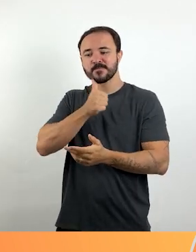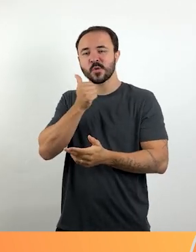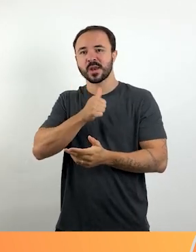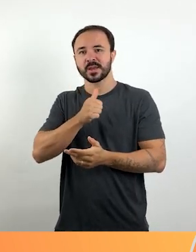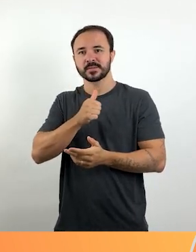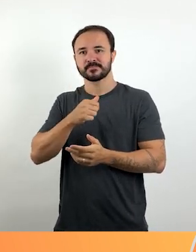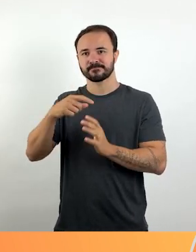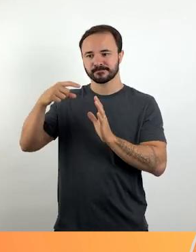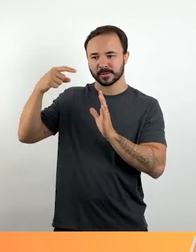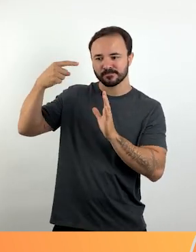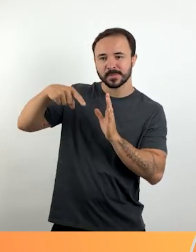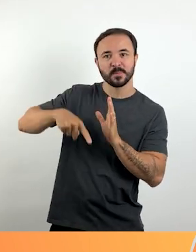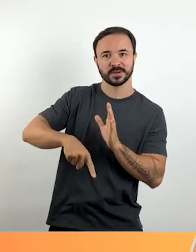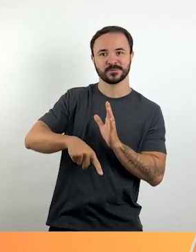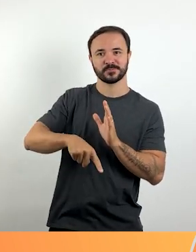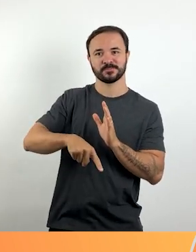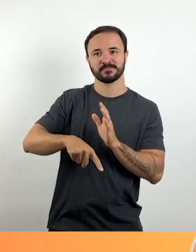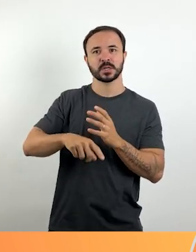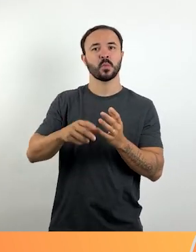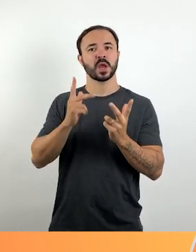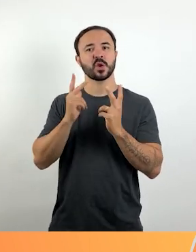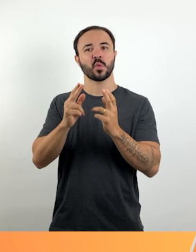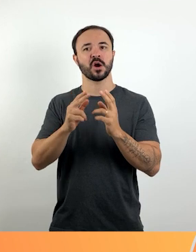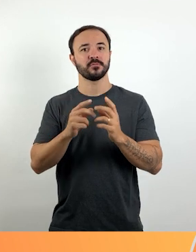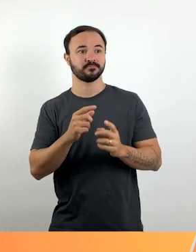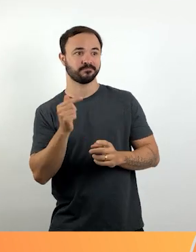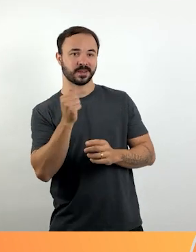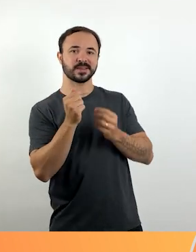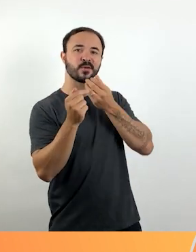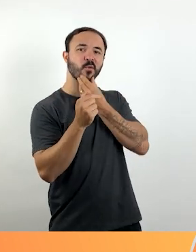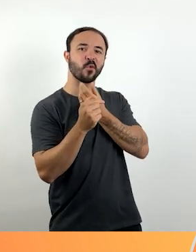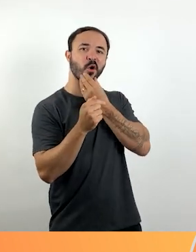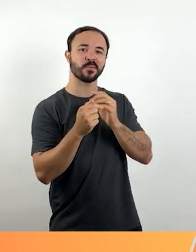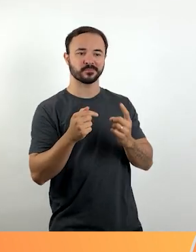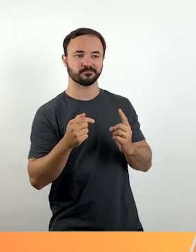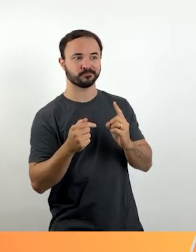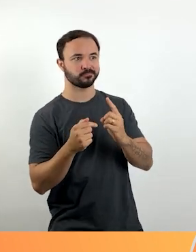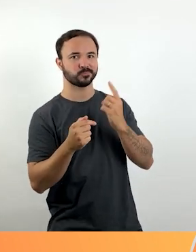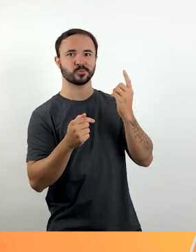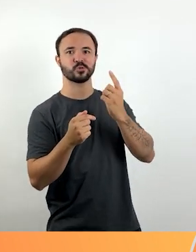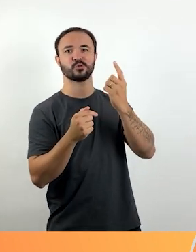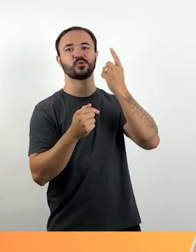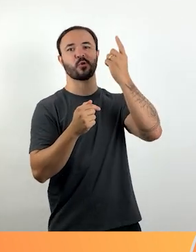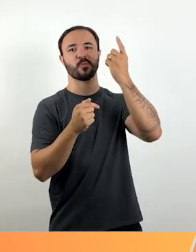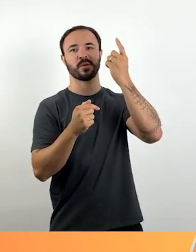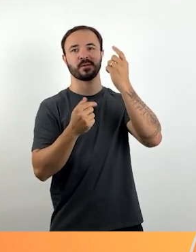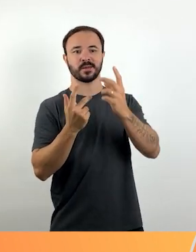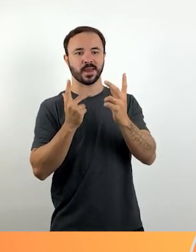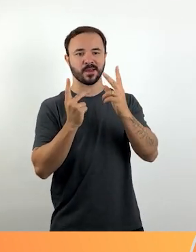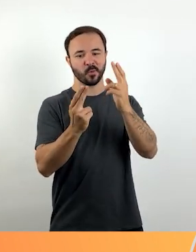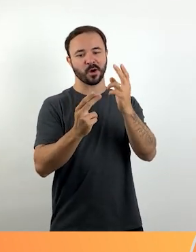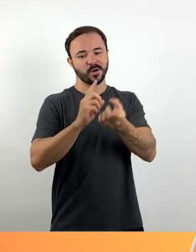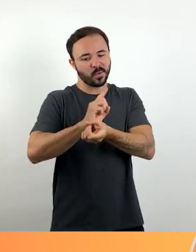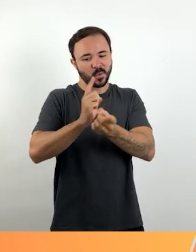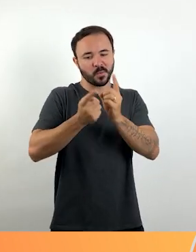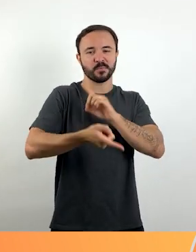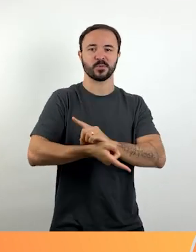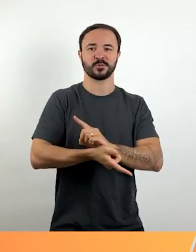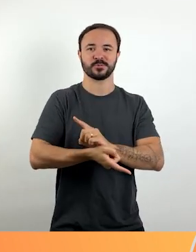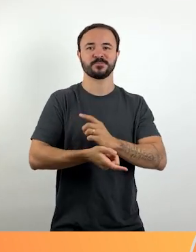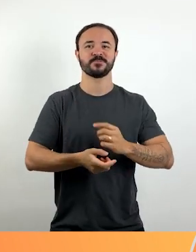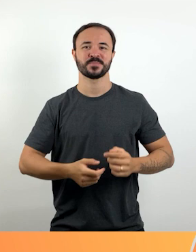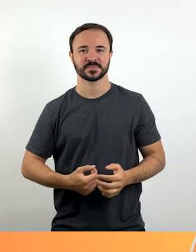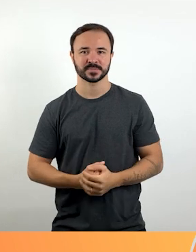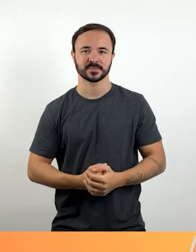vai ser o tanto que Paulo vai subir, né? E sempre que um se movimenta, é o mesmo tanto que o outro vai se movimentar, até